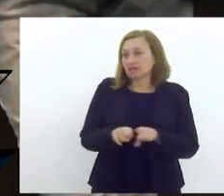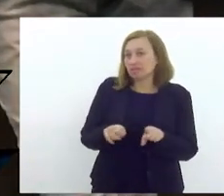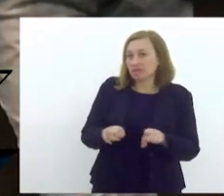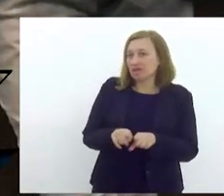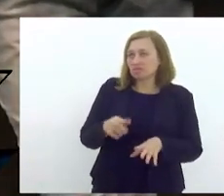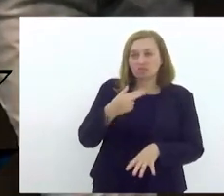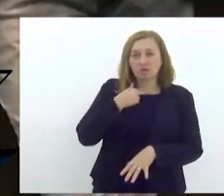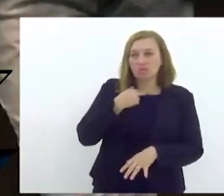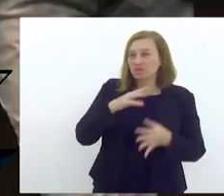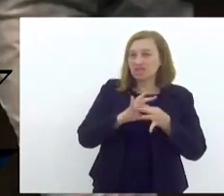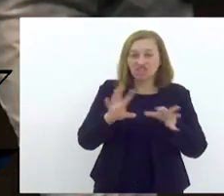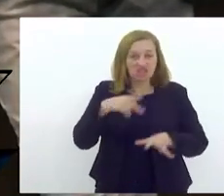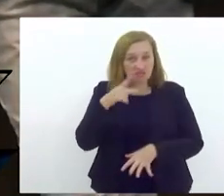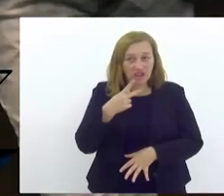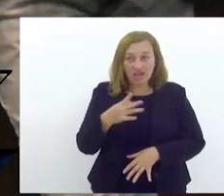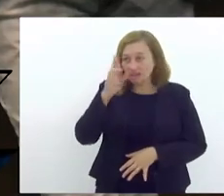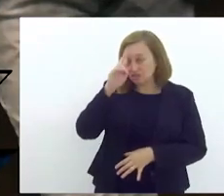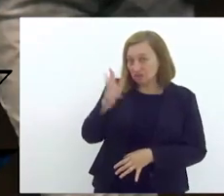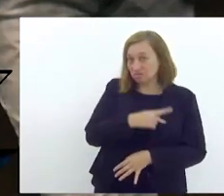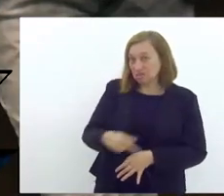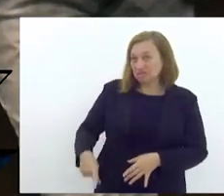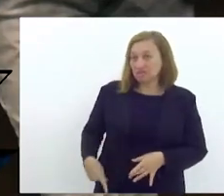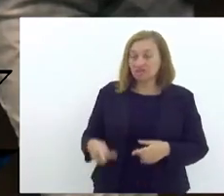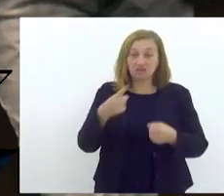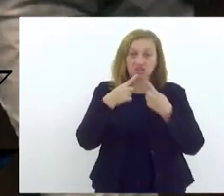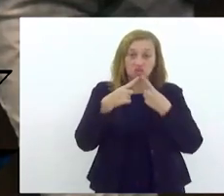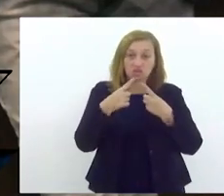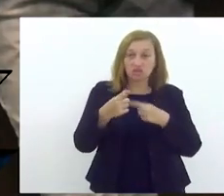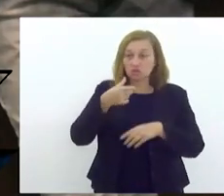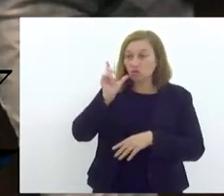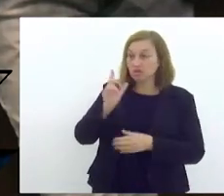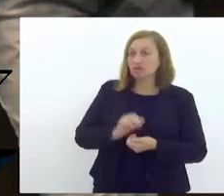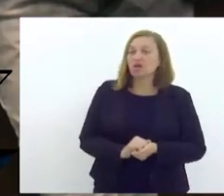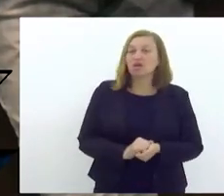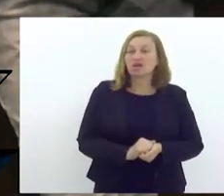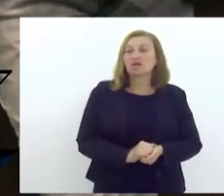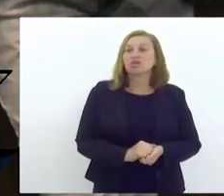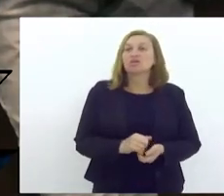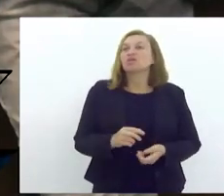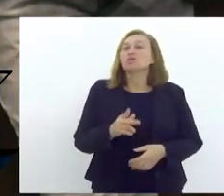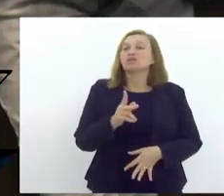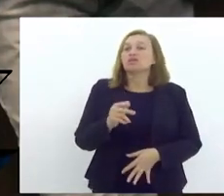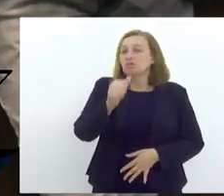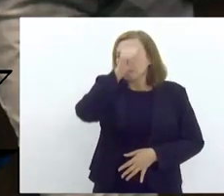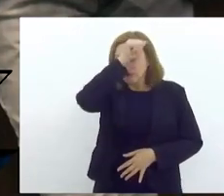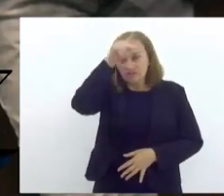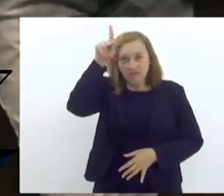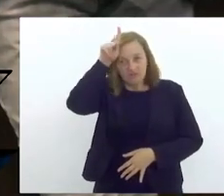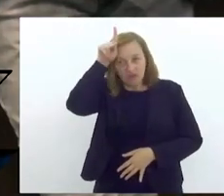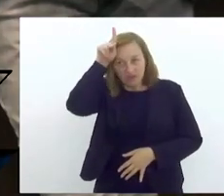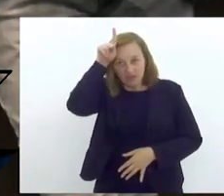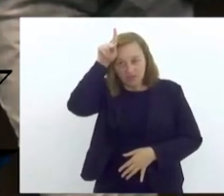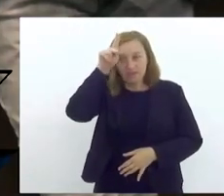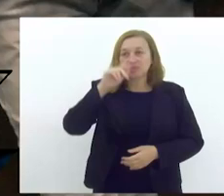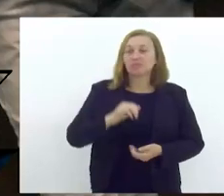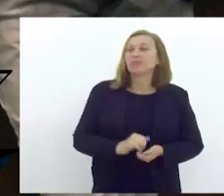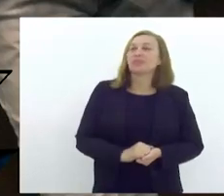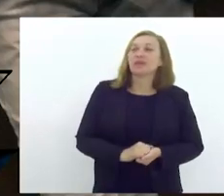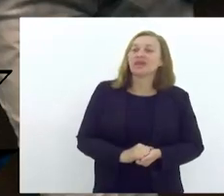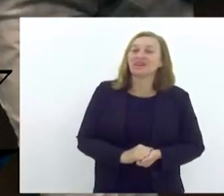objeto de ontem da discussão a senhora presidente do desrespeito desse Prefeito soldadinho de Lula do Rio de Janeiro